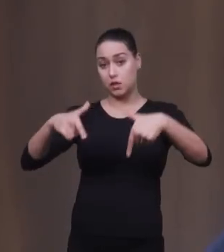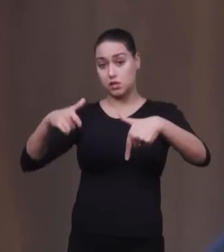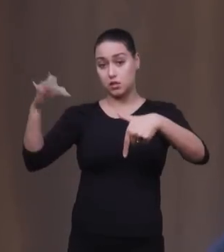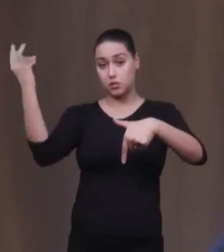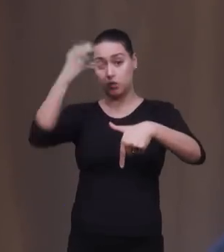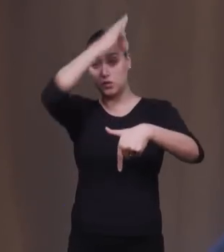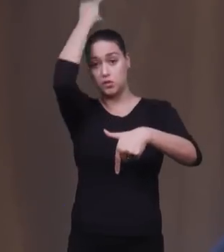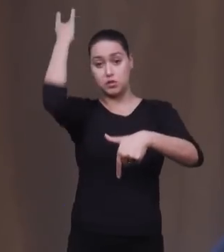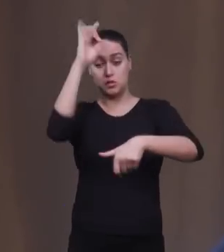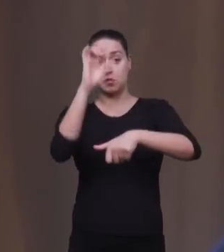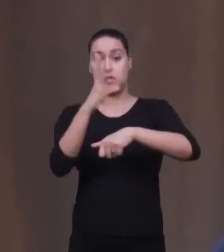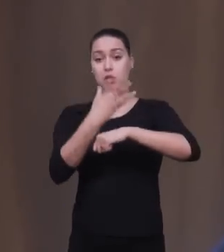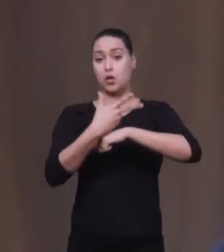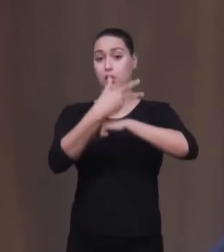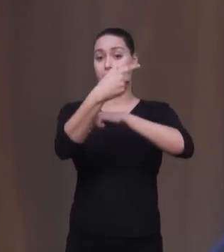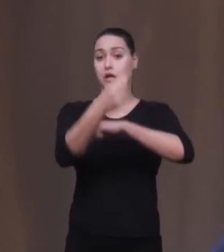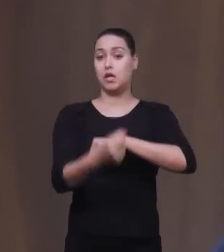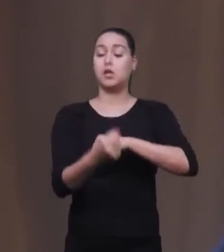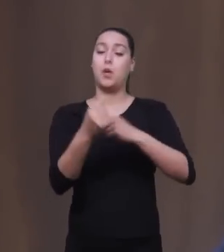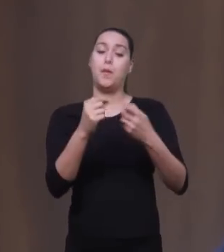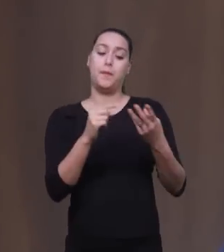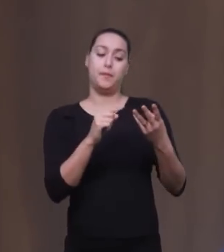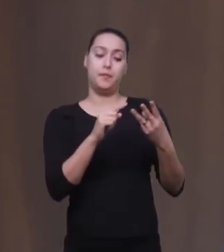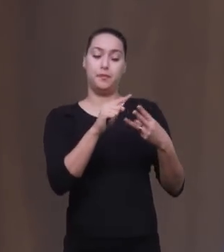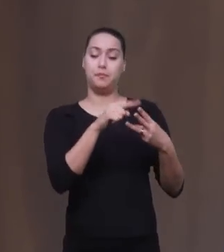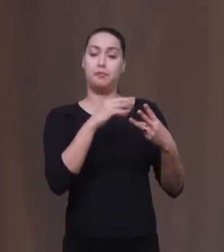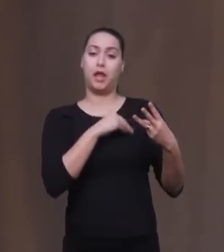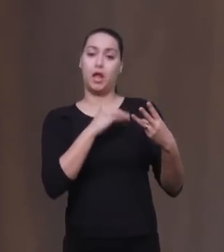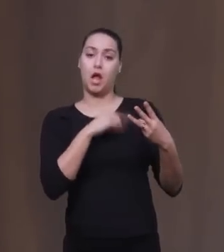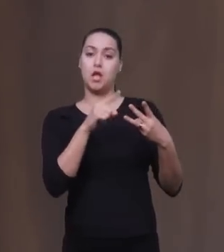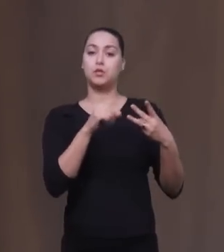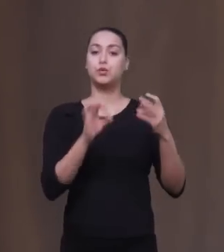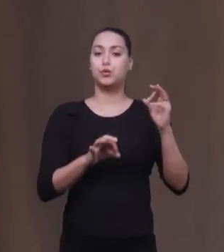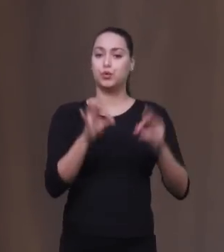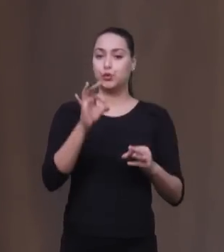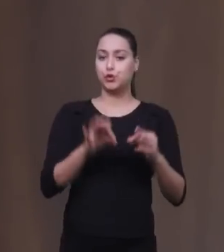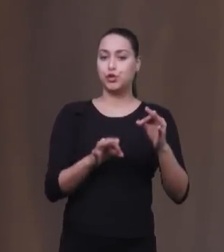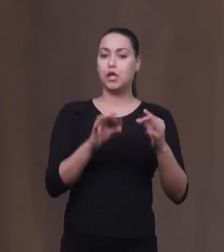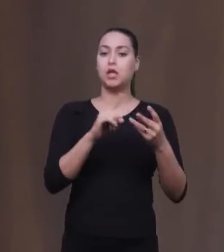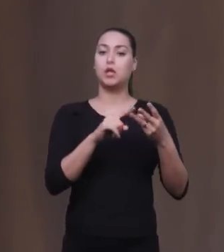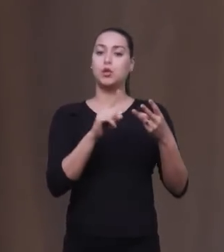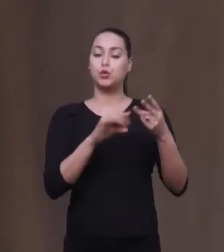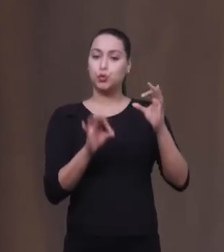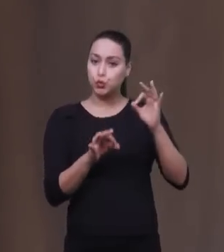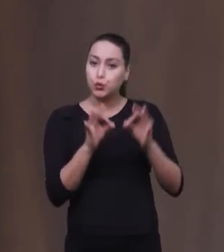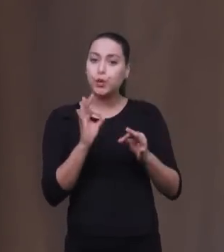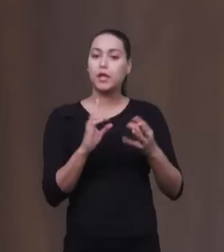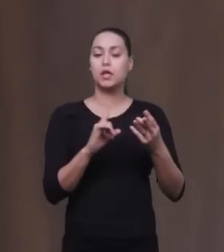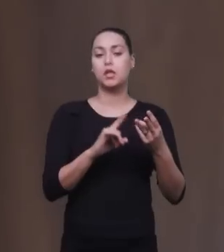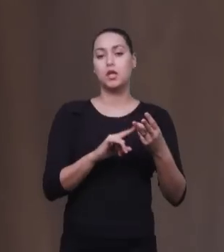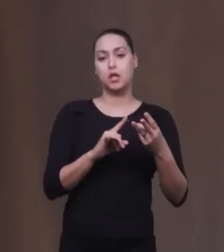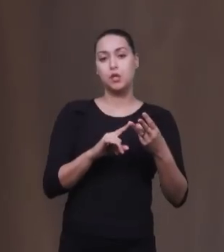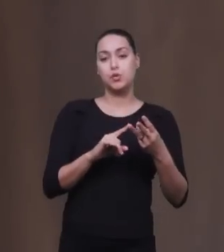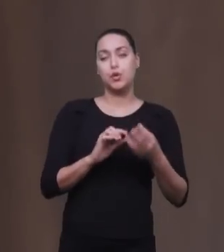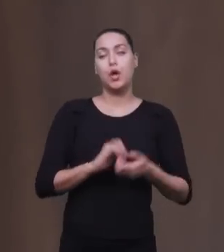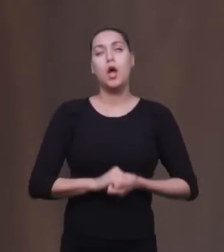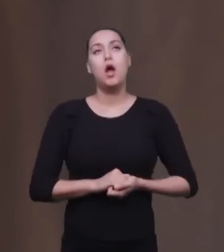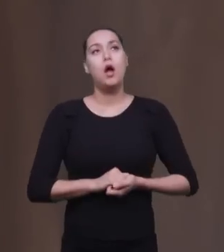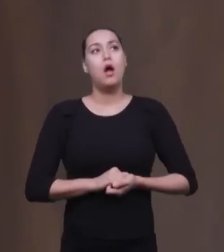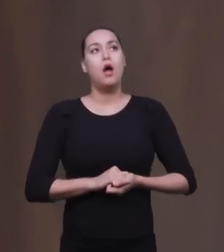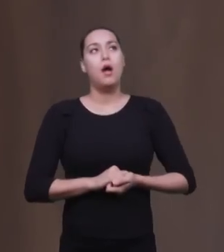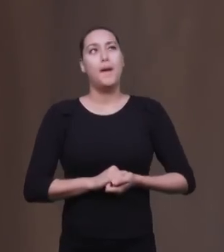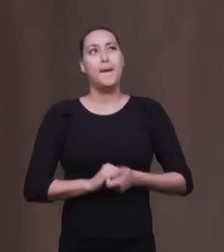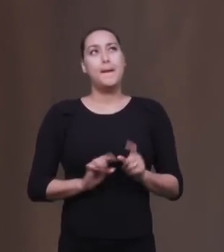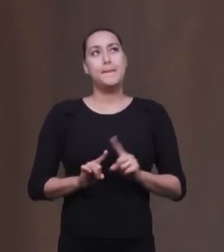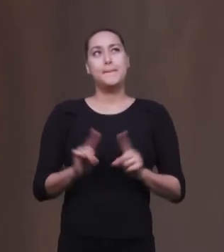Espírito Santo que convence o homem, né, do pecado, da justiça, do juízo, então ele confessa a Jesus. Agora, a partir daí, a